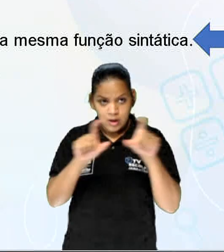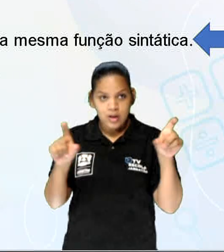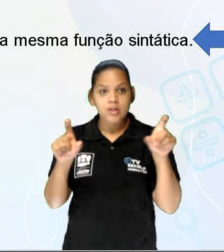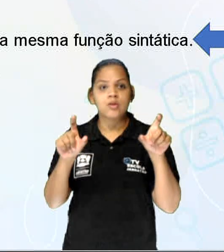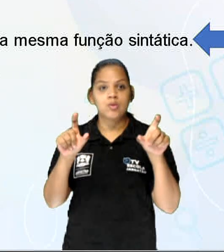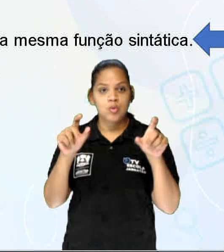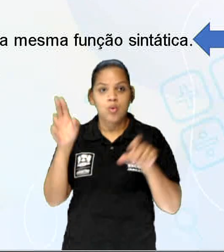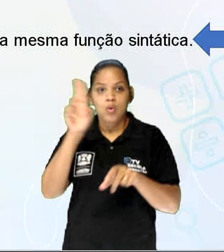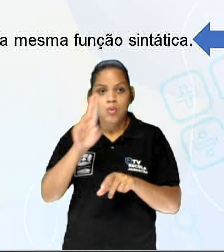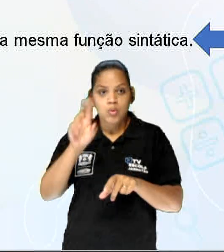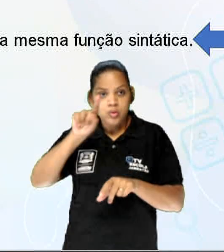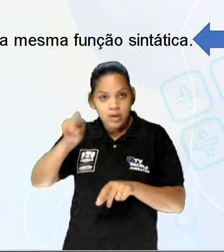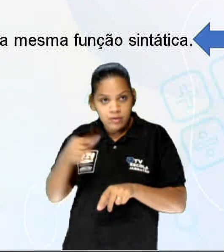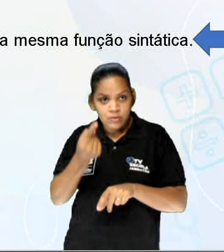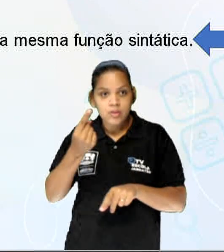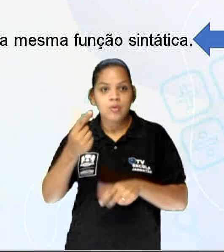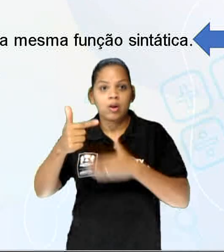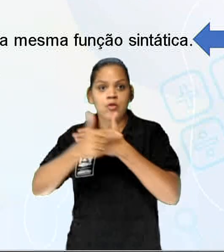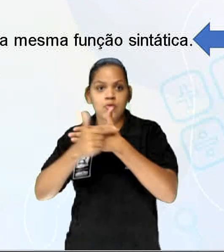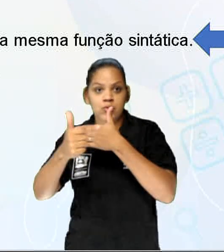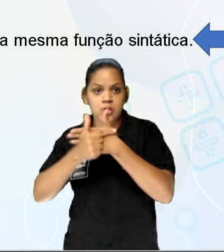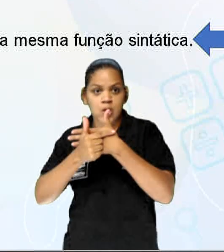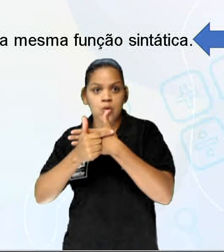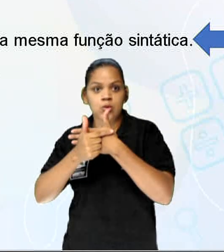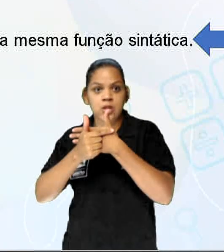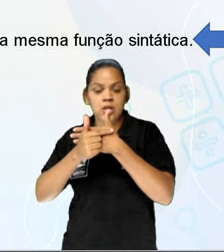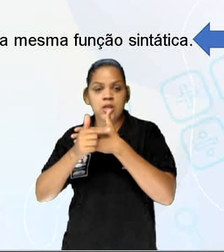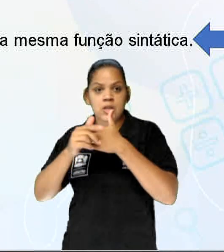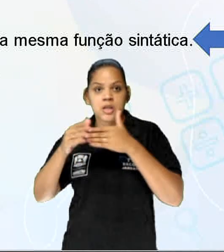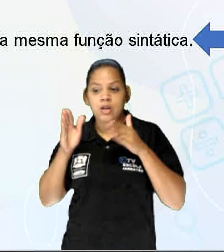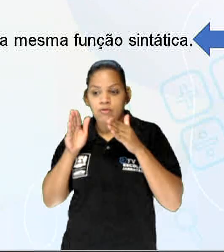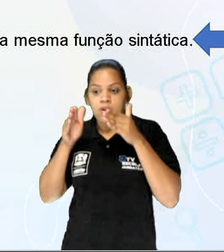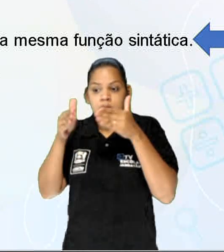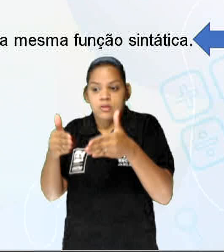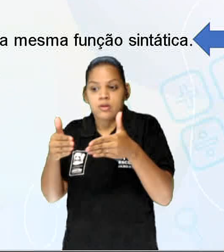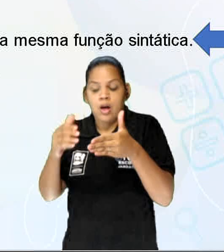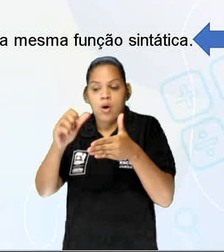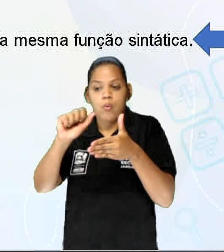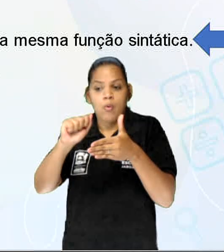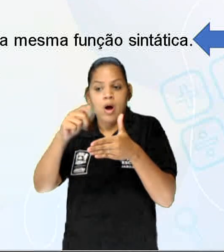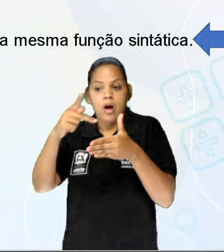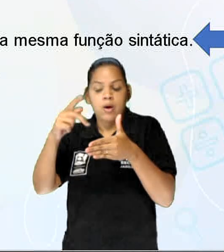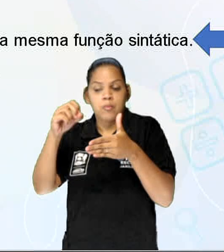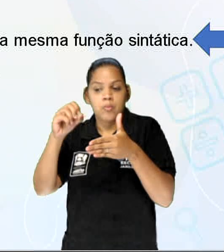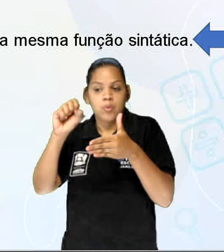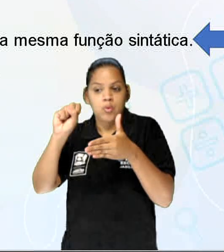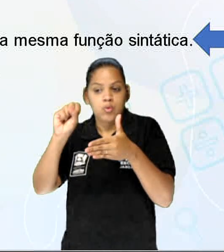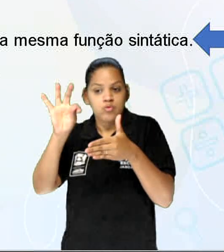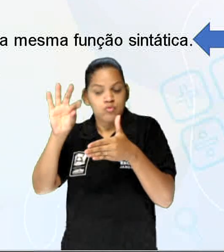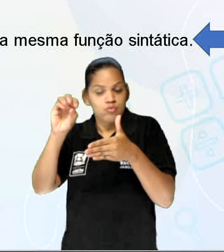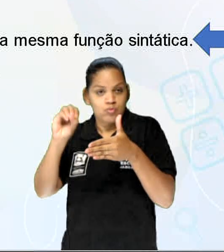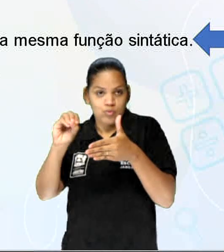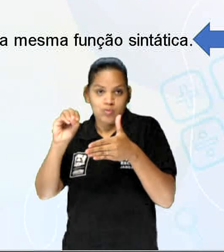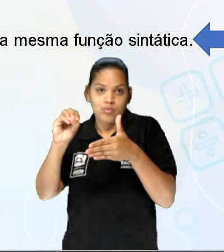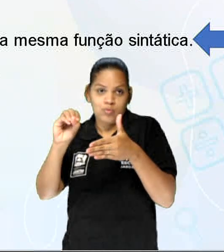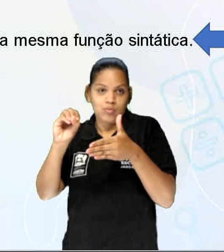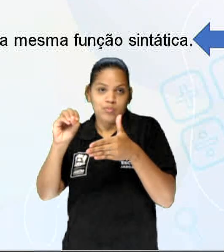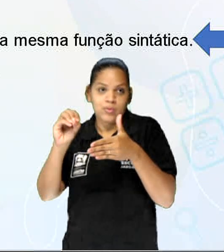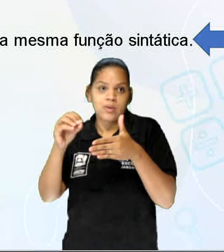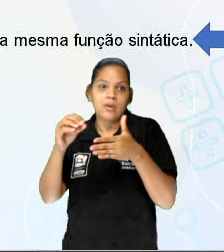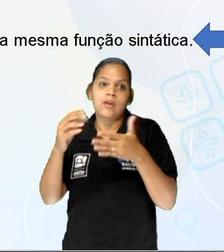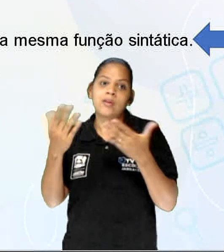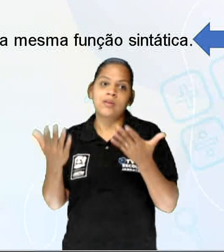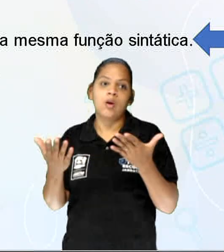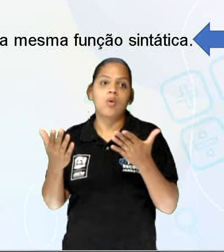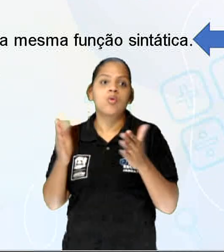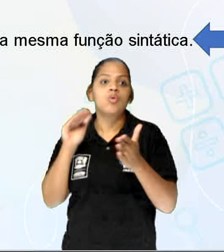destacar um aposto. Seria verdadeiro se eu não tivesse atento a esse detalhe, no último par de versos.